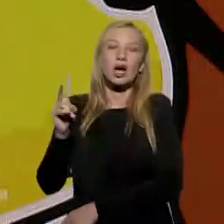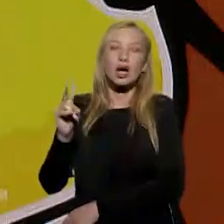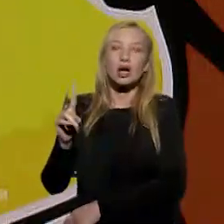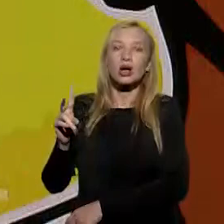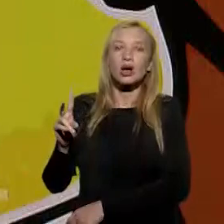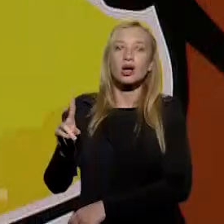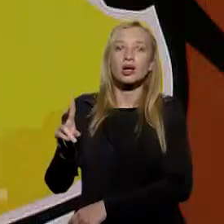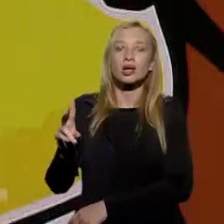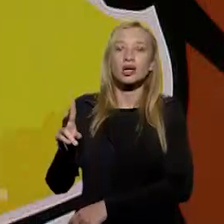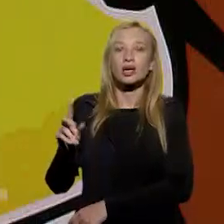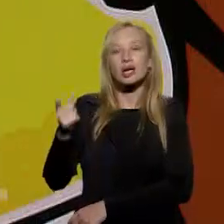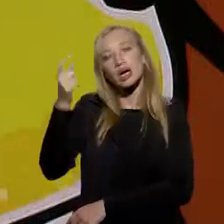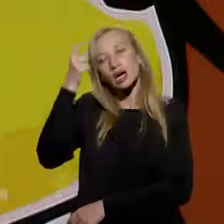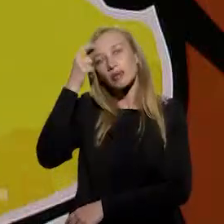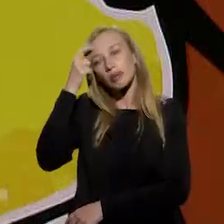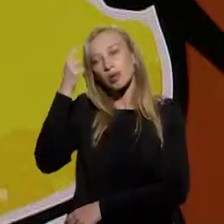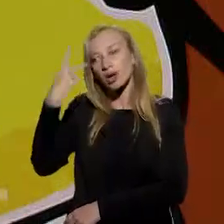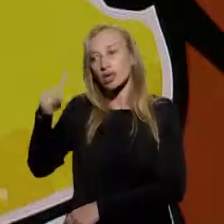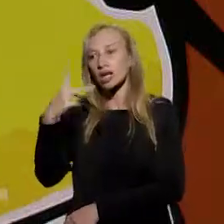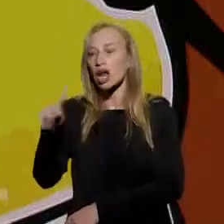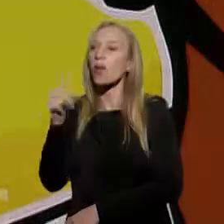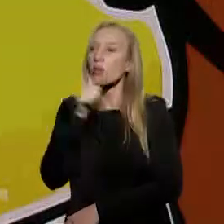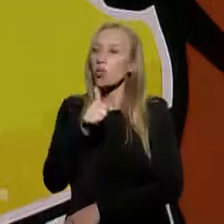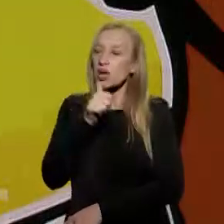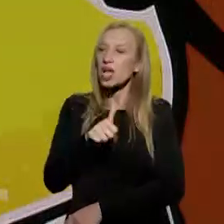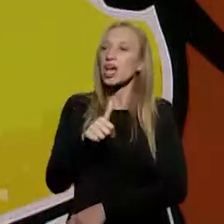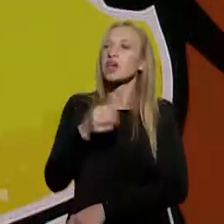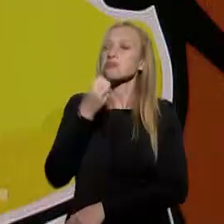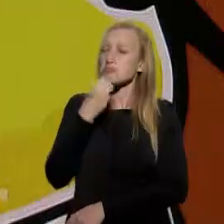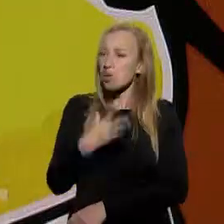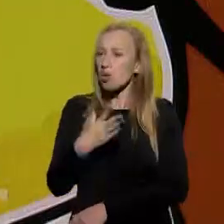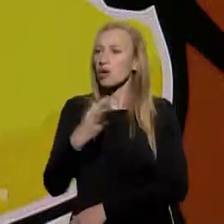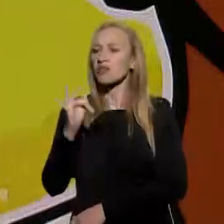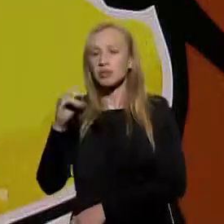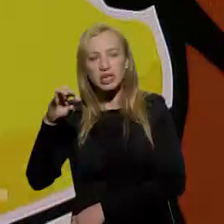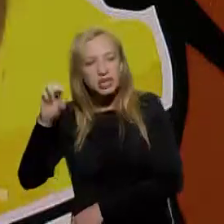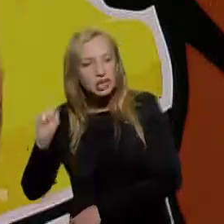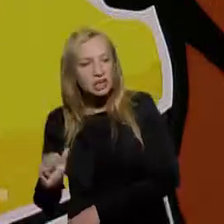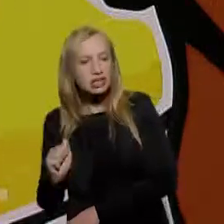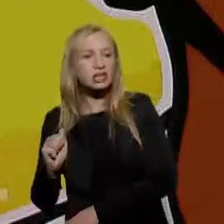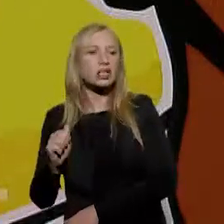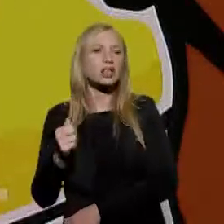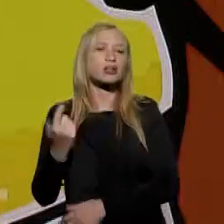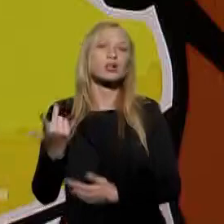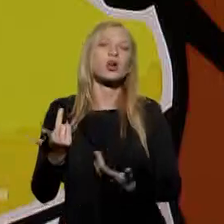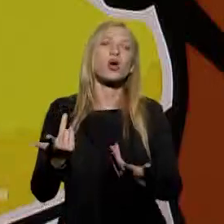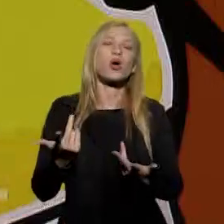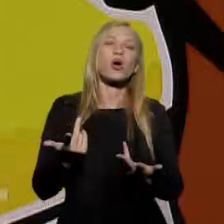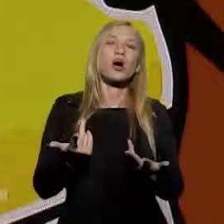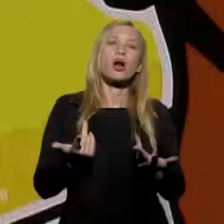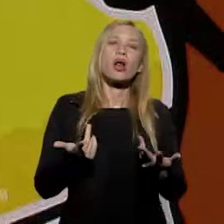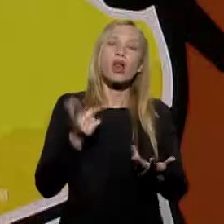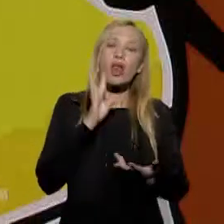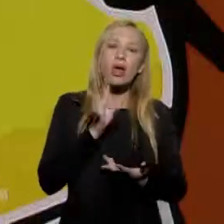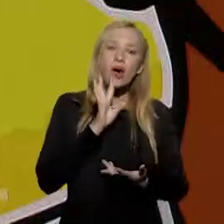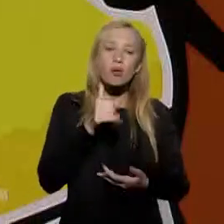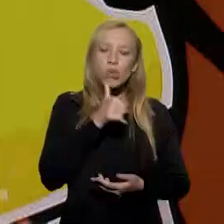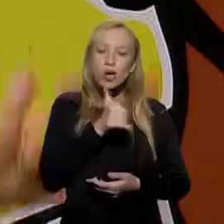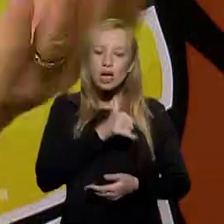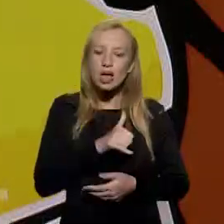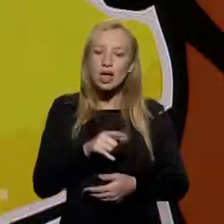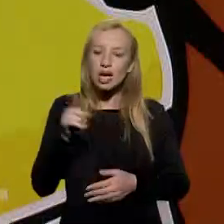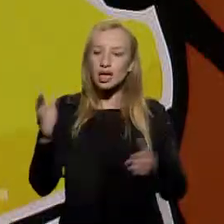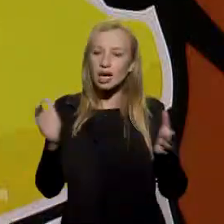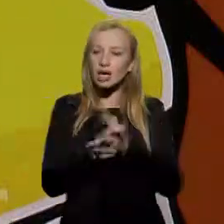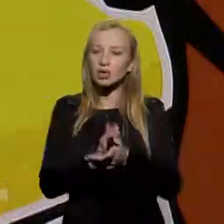dela da oficina fonseca ela também não é muito bacana feminista apoiava as causas femininas mulher legal e aí